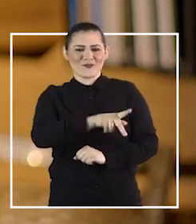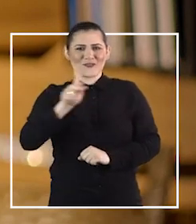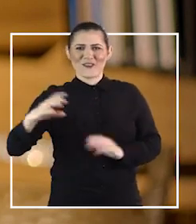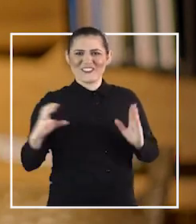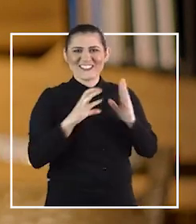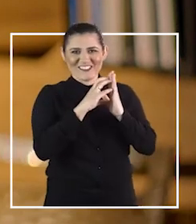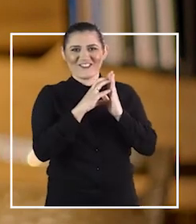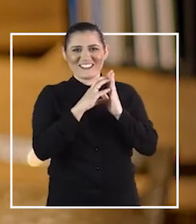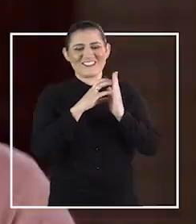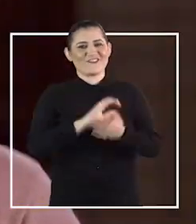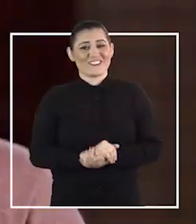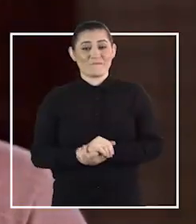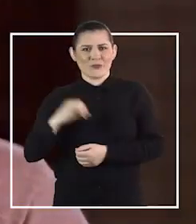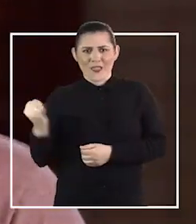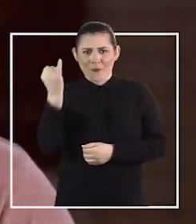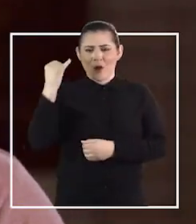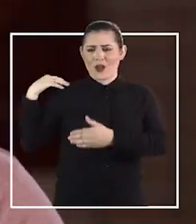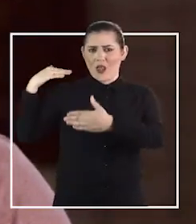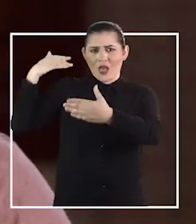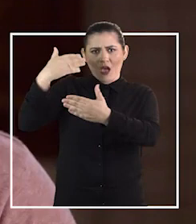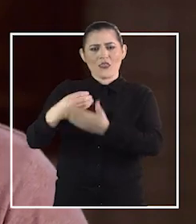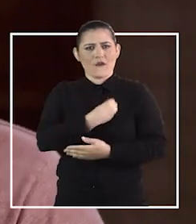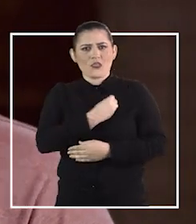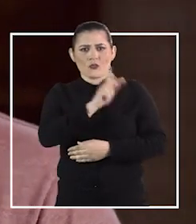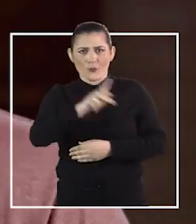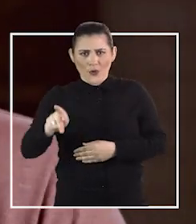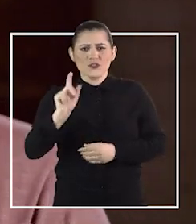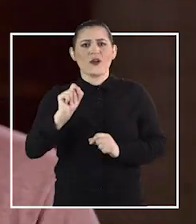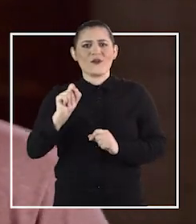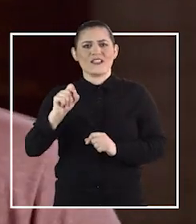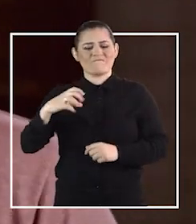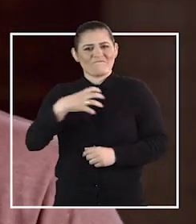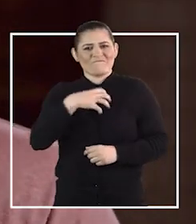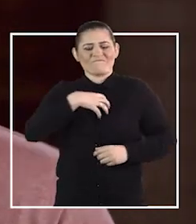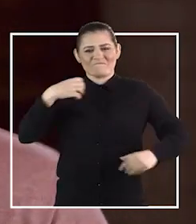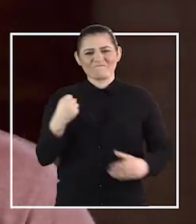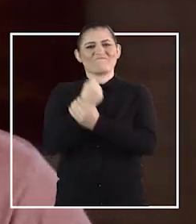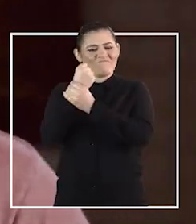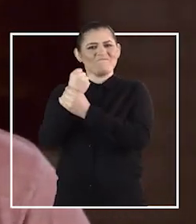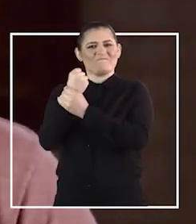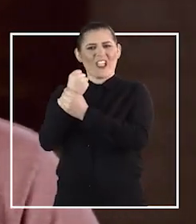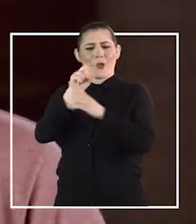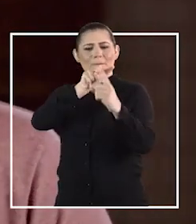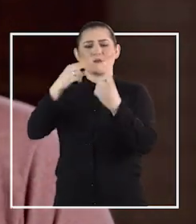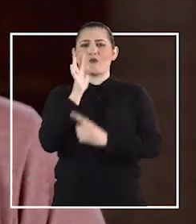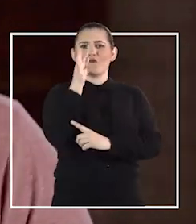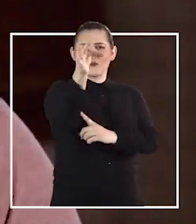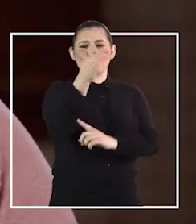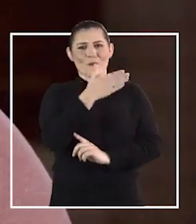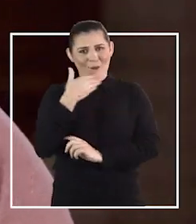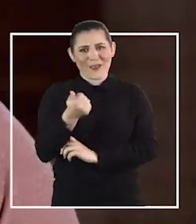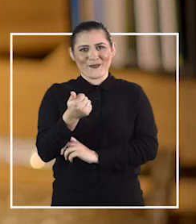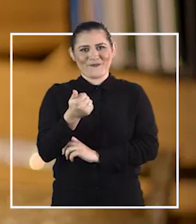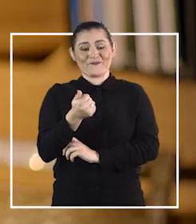professores efetivos. A importância do plano de carreira na vida do professor é a estabilidade, a segurança, na perspectiva